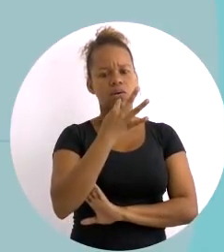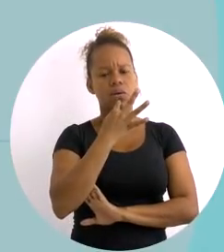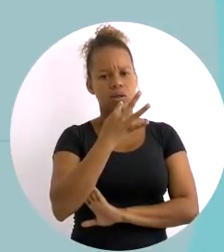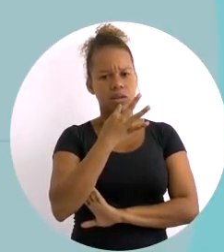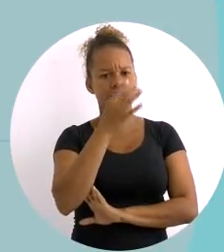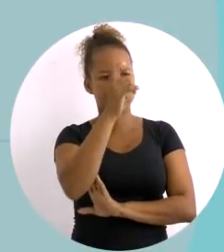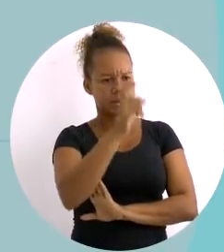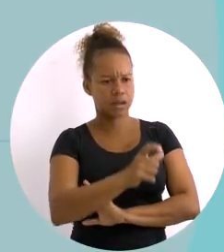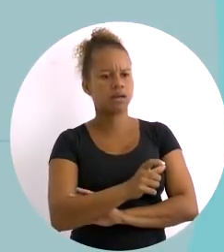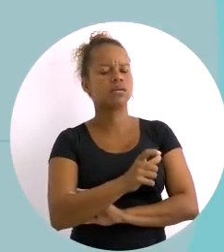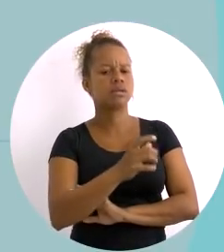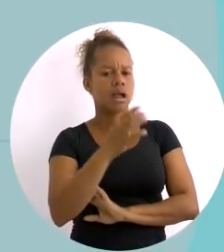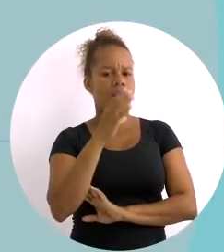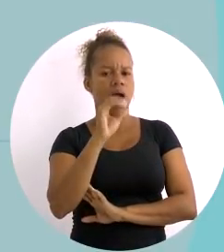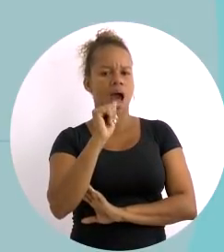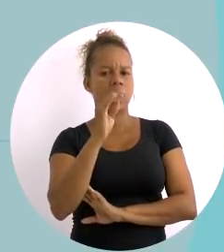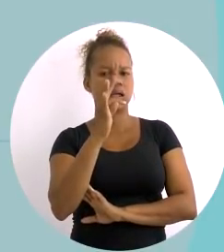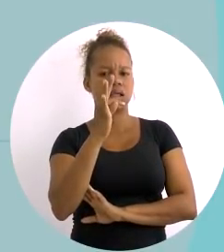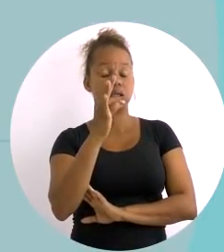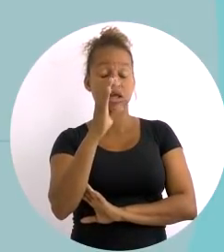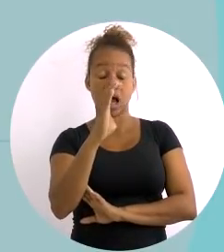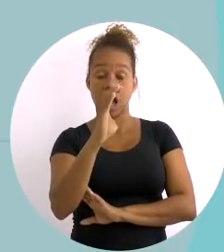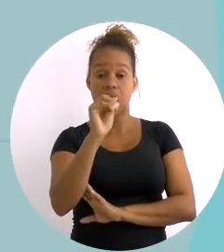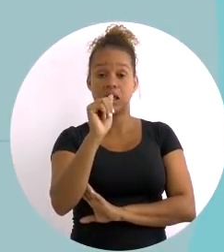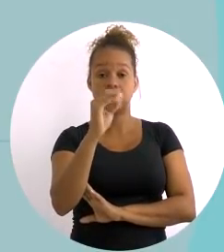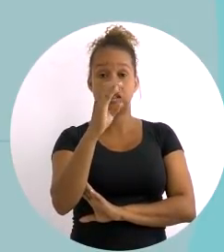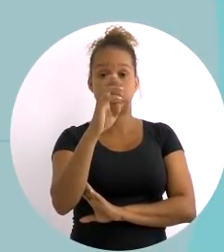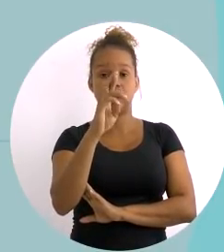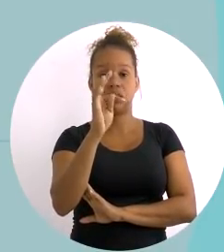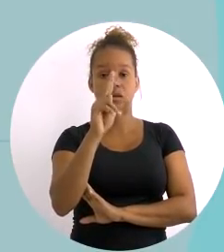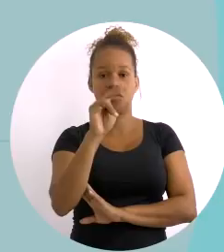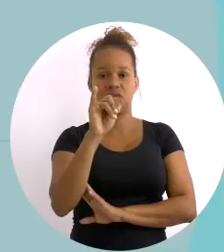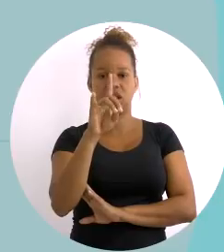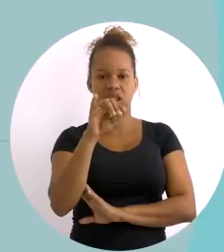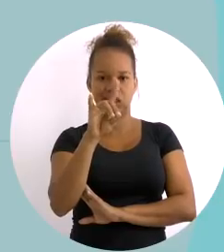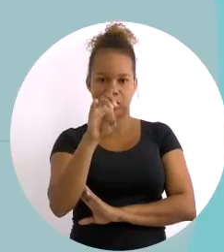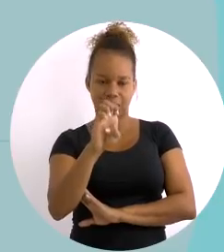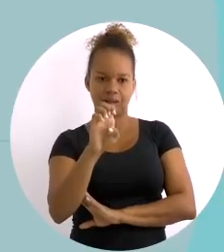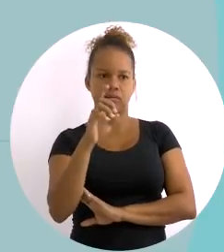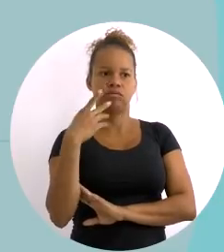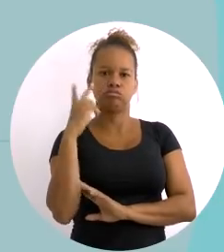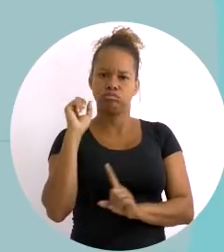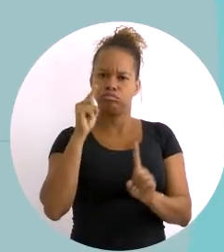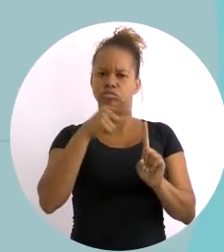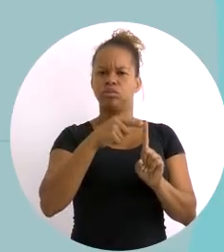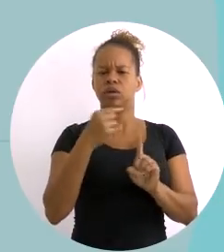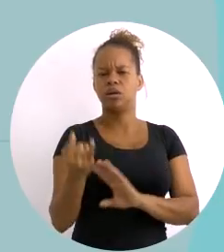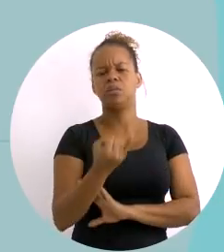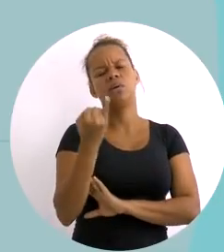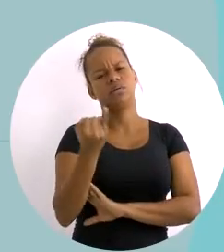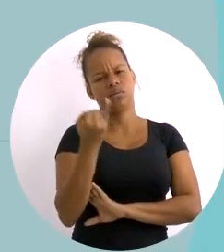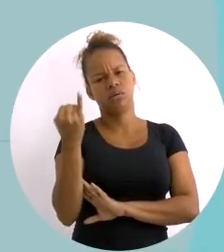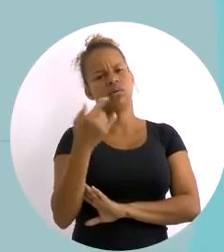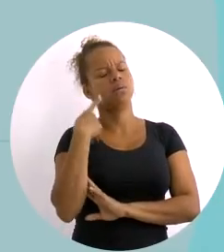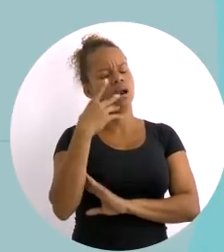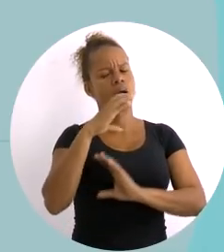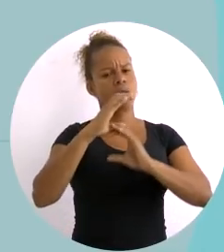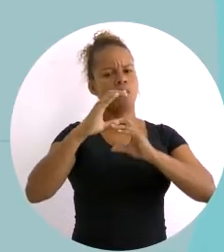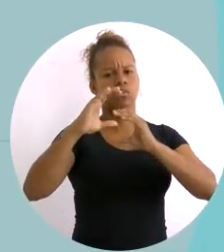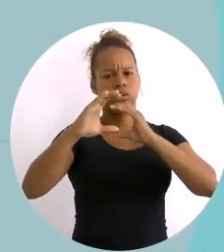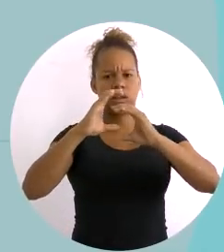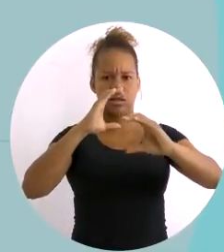vem a ser assertividade para que a gente possa buscar esse comportamento assertivo tão importante para a